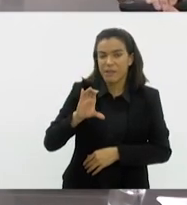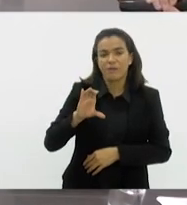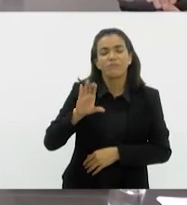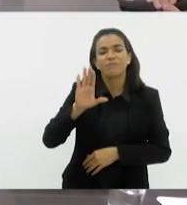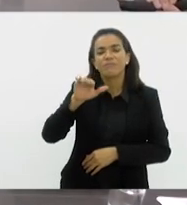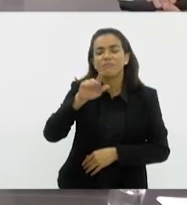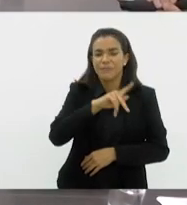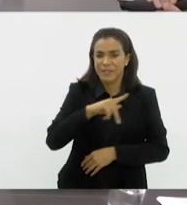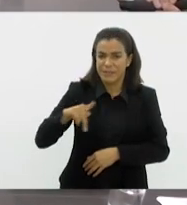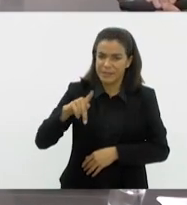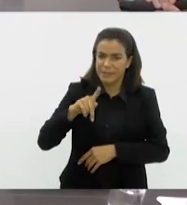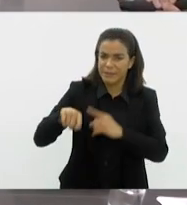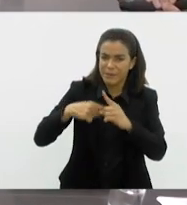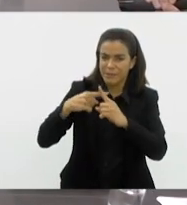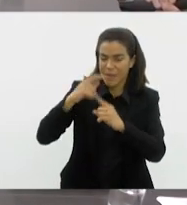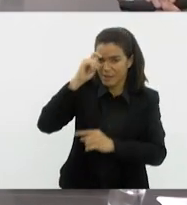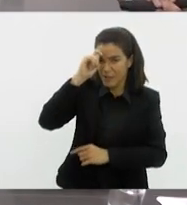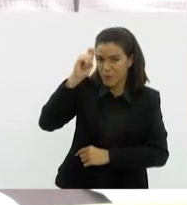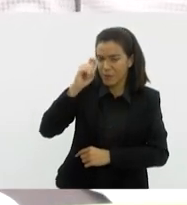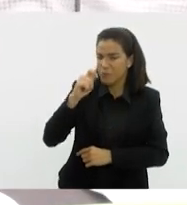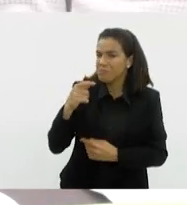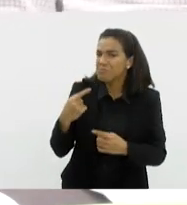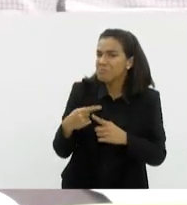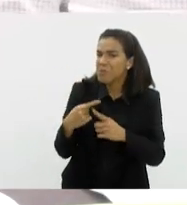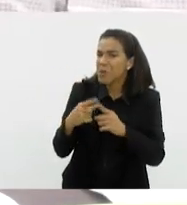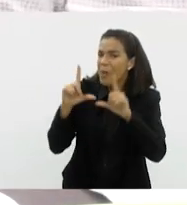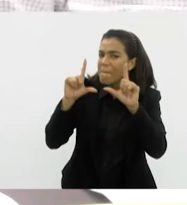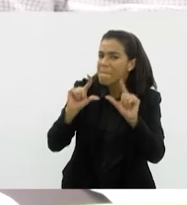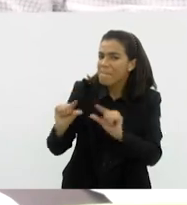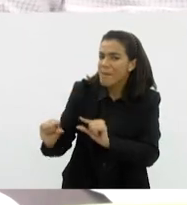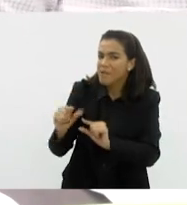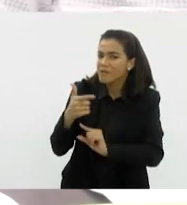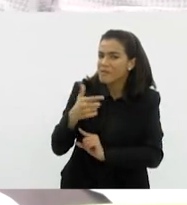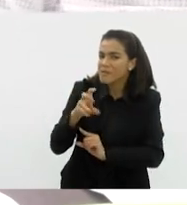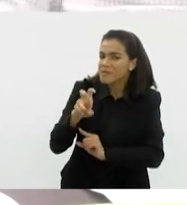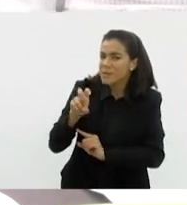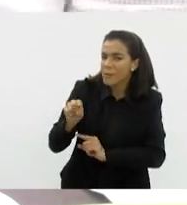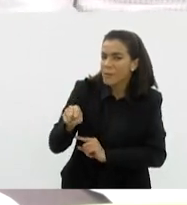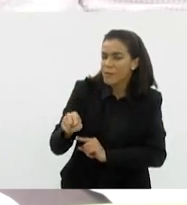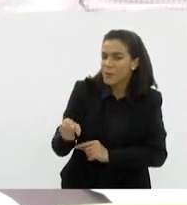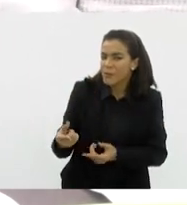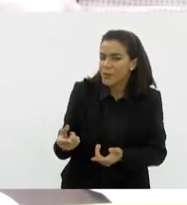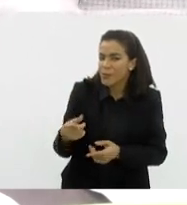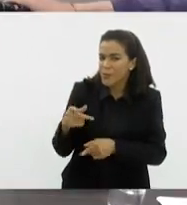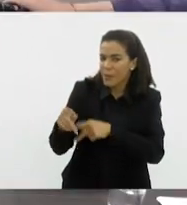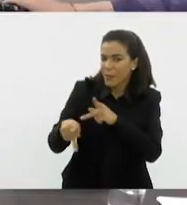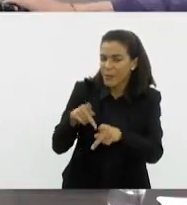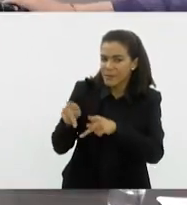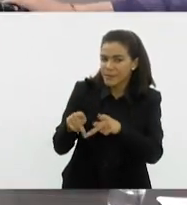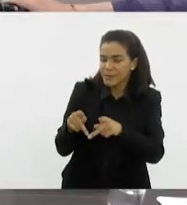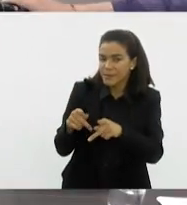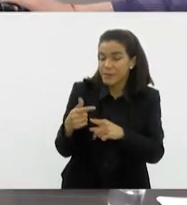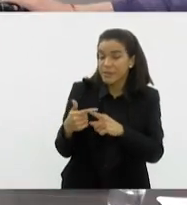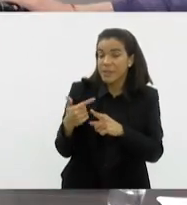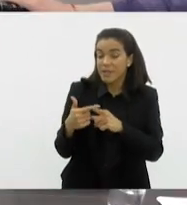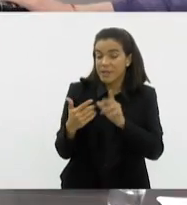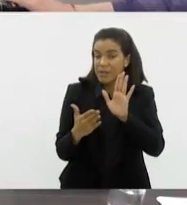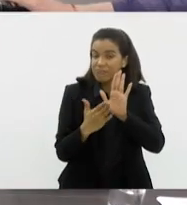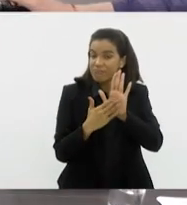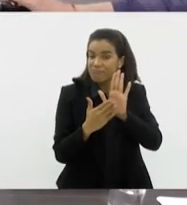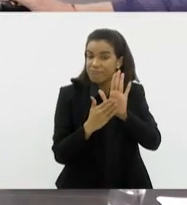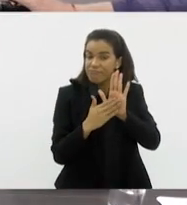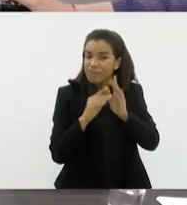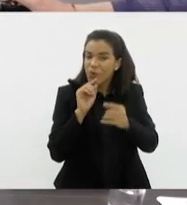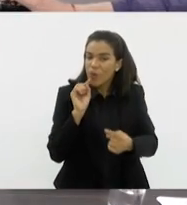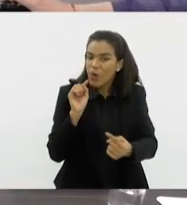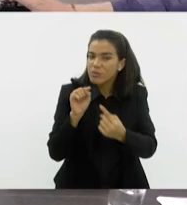Por que só os de menos de 25 mil? Deputado Mink, na verdade, a proposição dessa